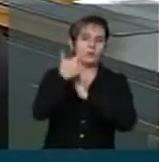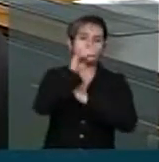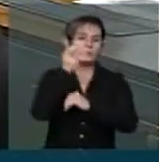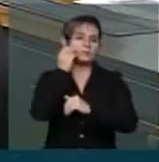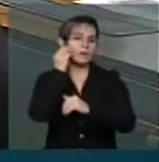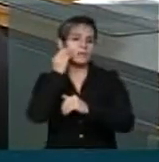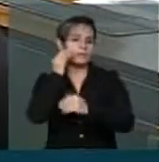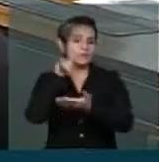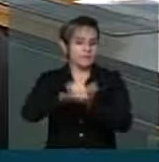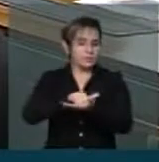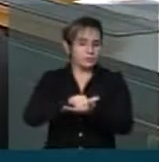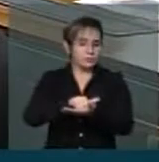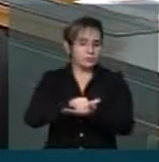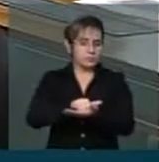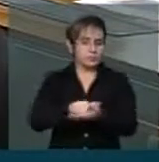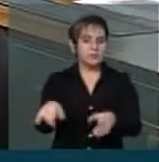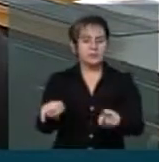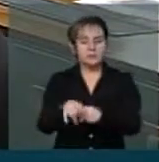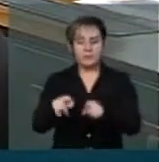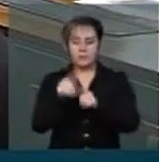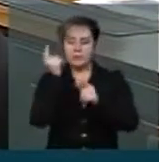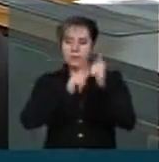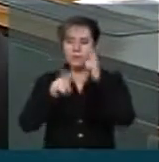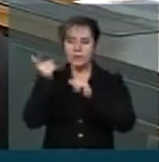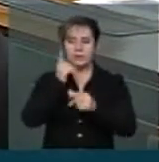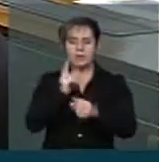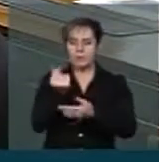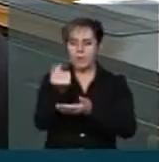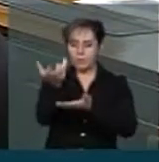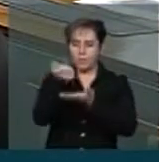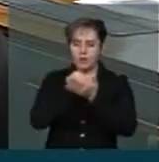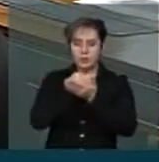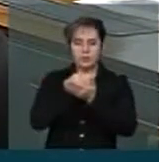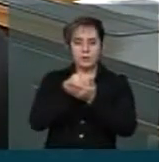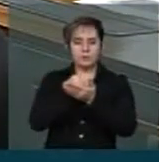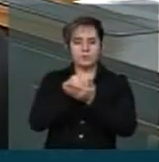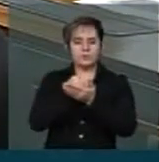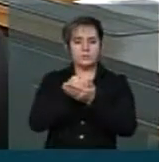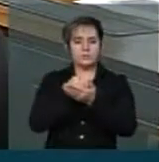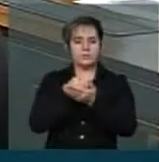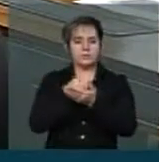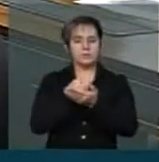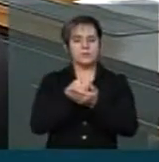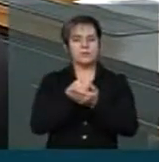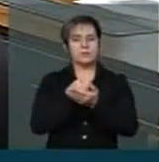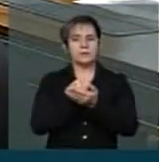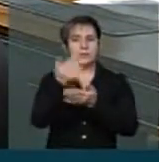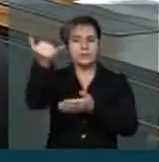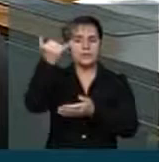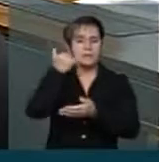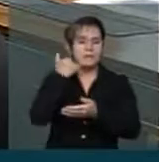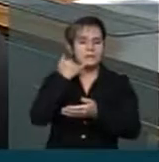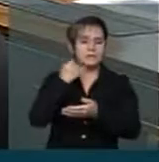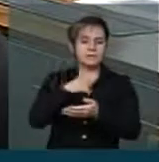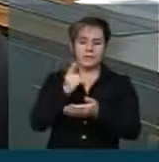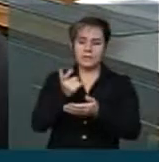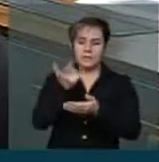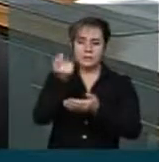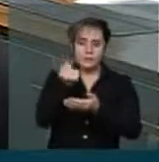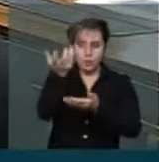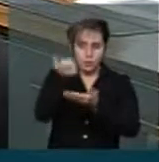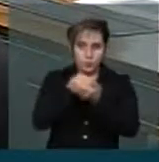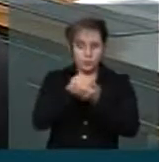telefonia fixa e ganha uma comissão sobre essa chamada que ele recebe. Então, interessa a ele alargar a